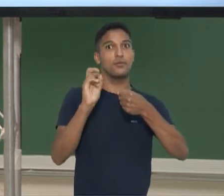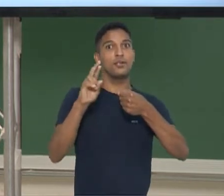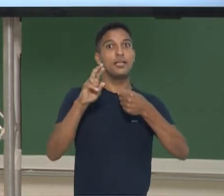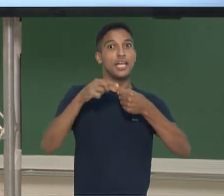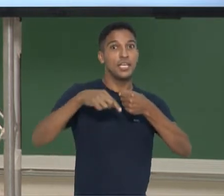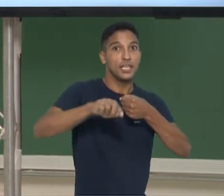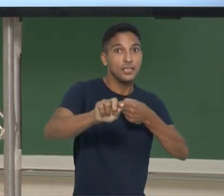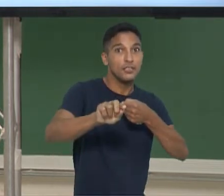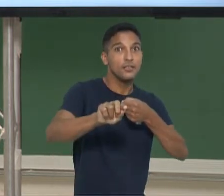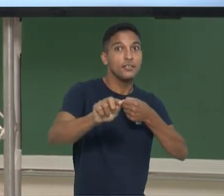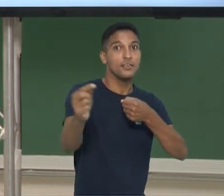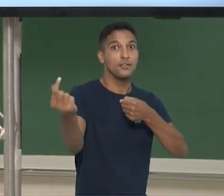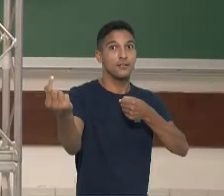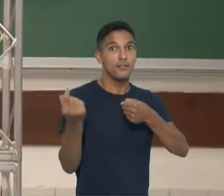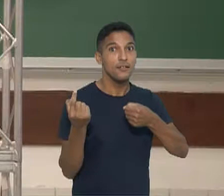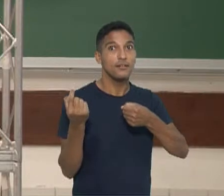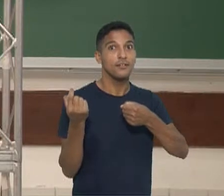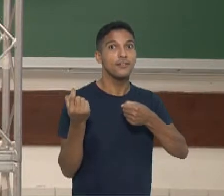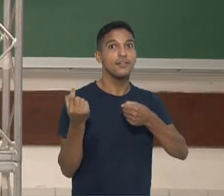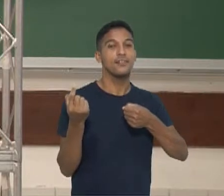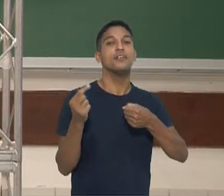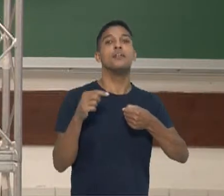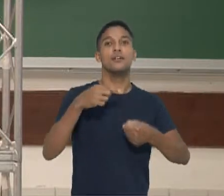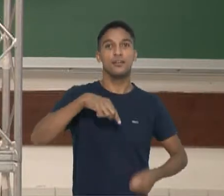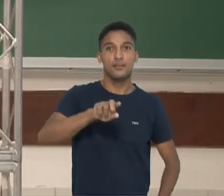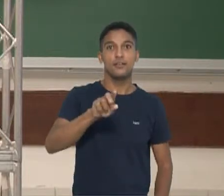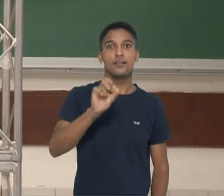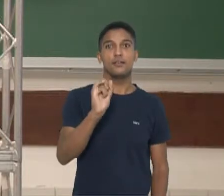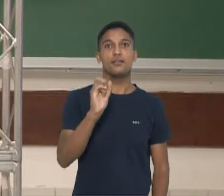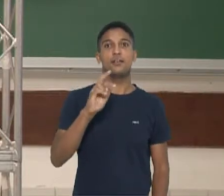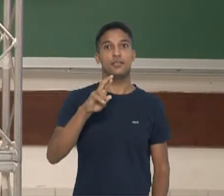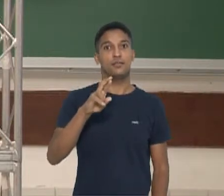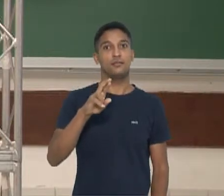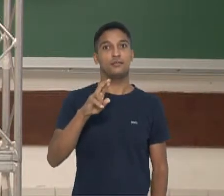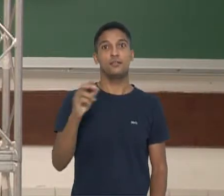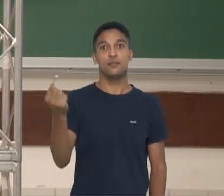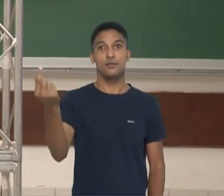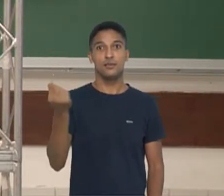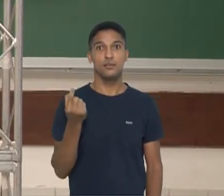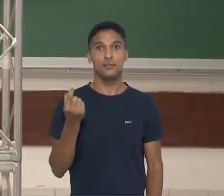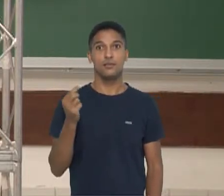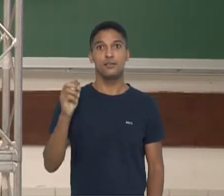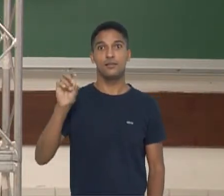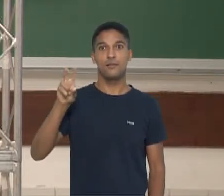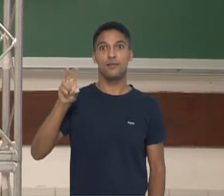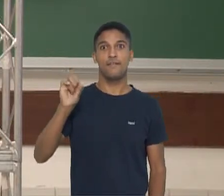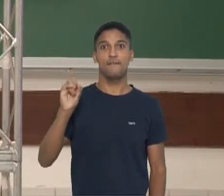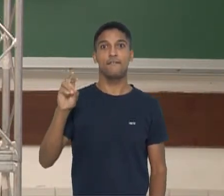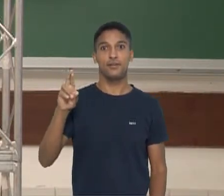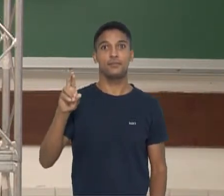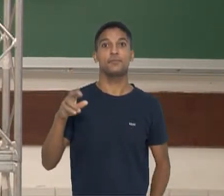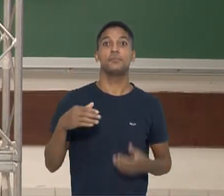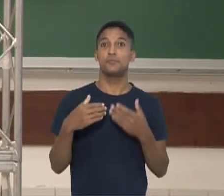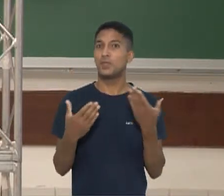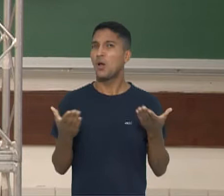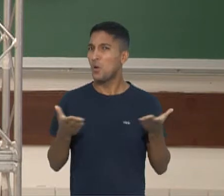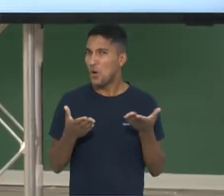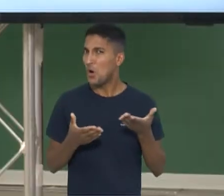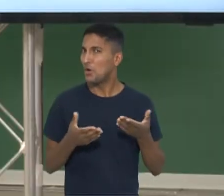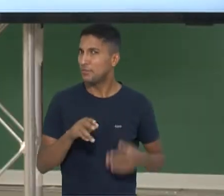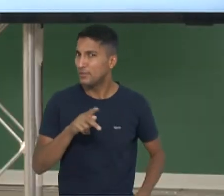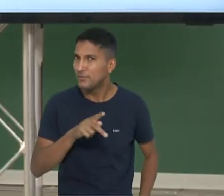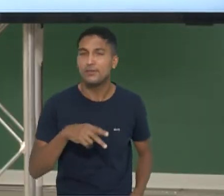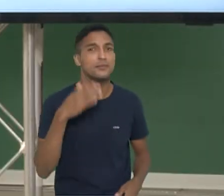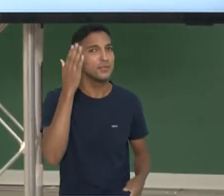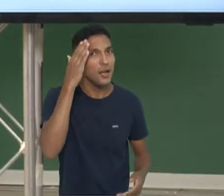venir. Se acuerdan? Vocês lembram? Ir e vir. Que vamos saber hoje, profe? Tem uma frase que